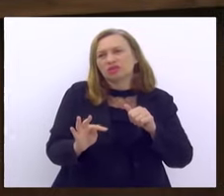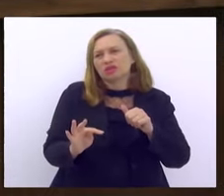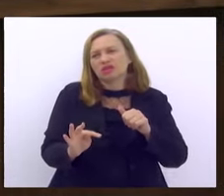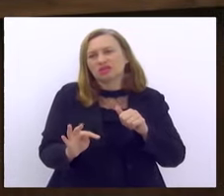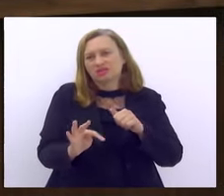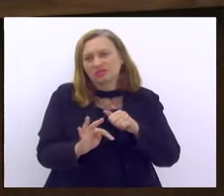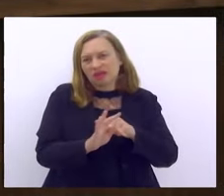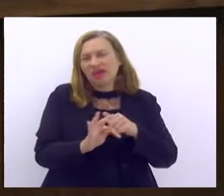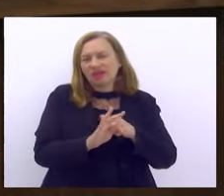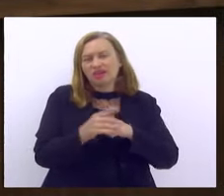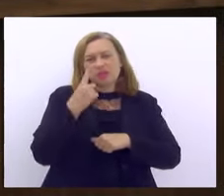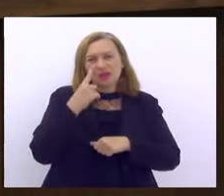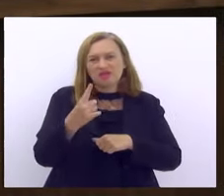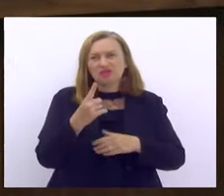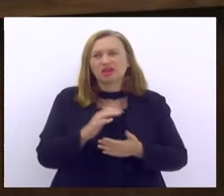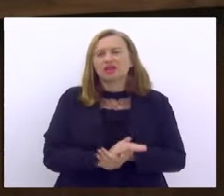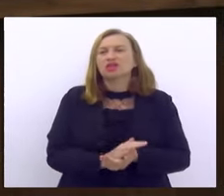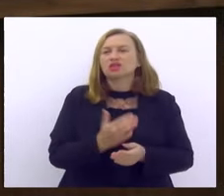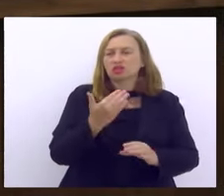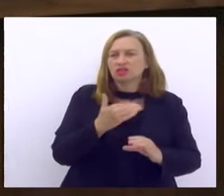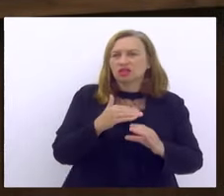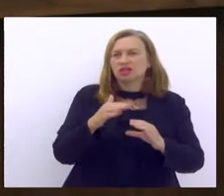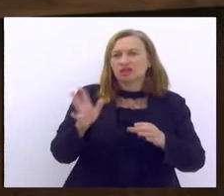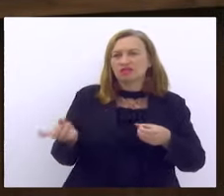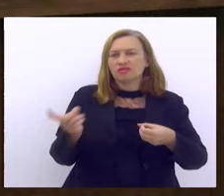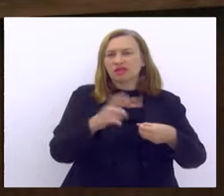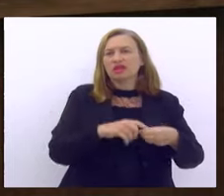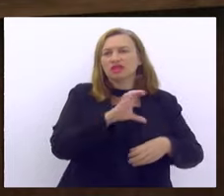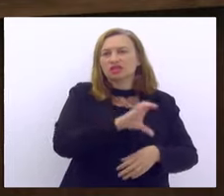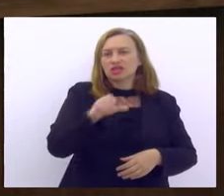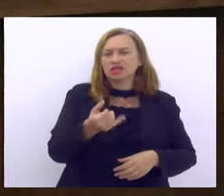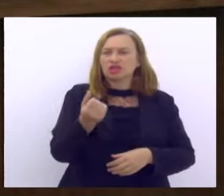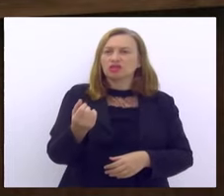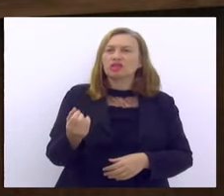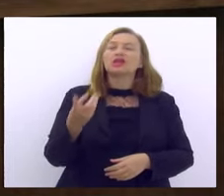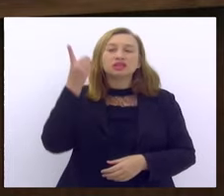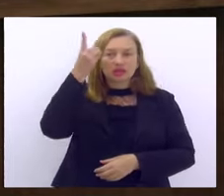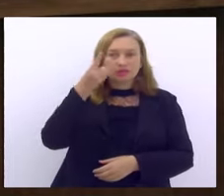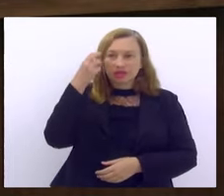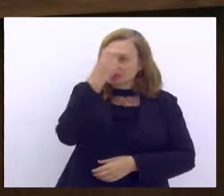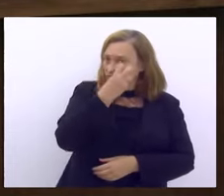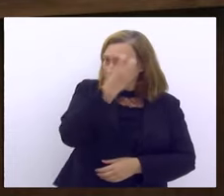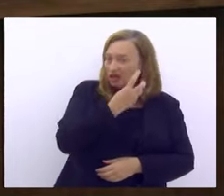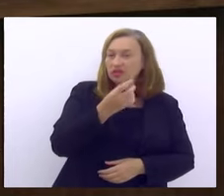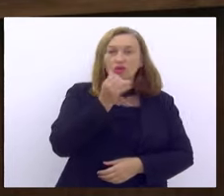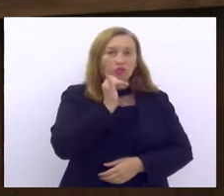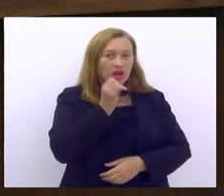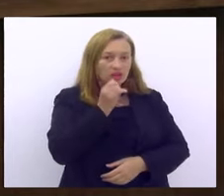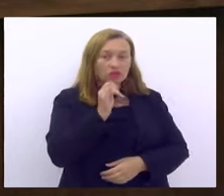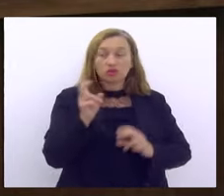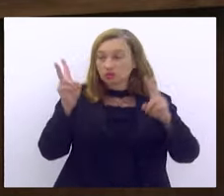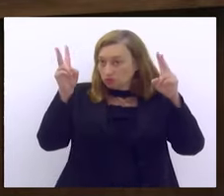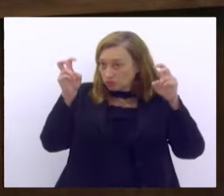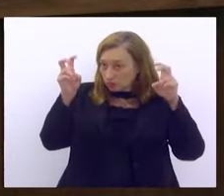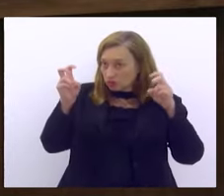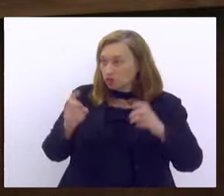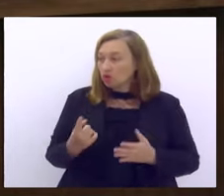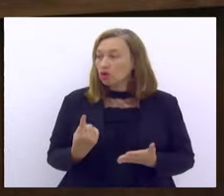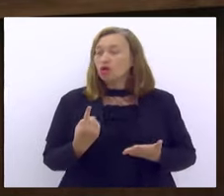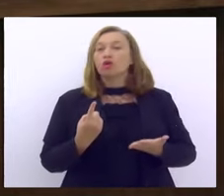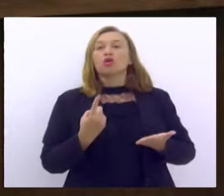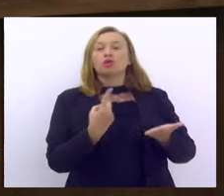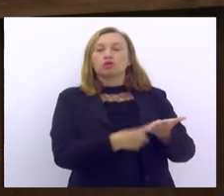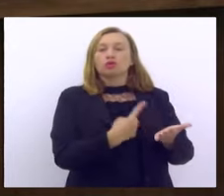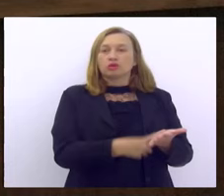CCJ. Então, já está designado em nome da CCJ a deputada Verônica Lima como relatora da matéria, o compromisso de